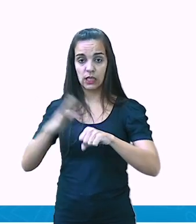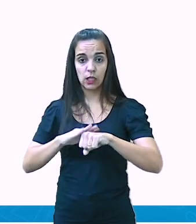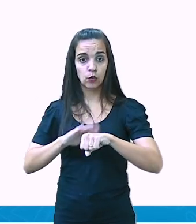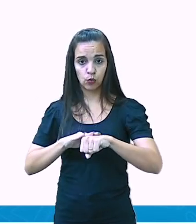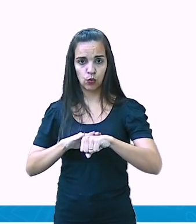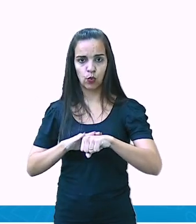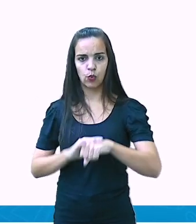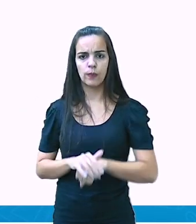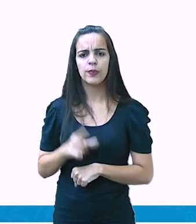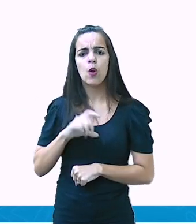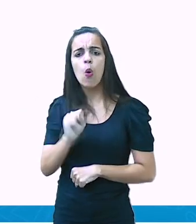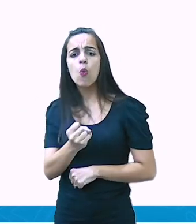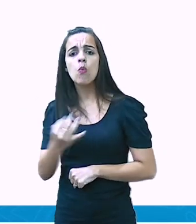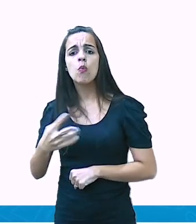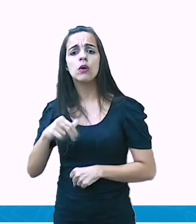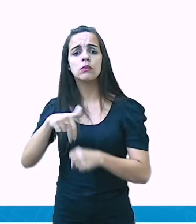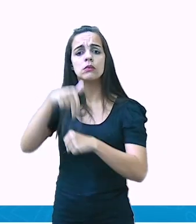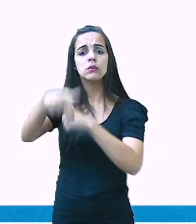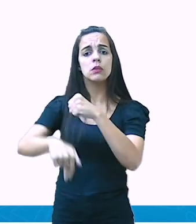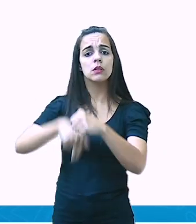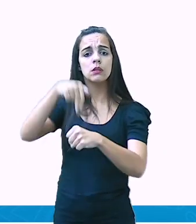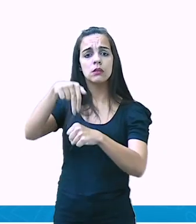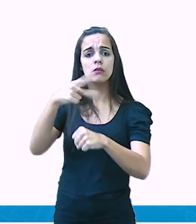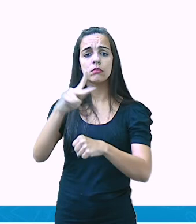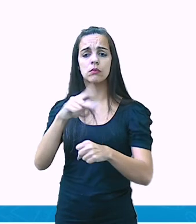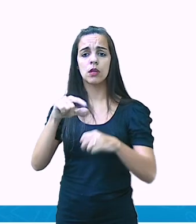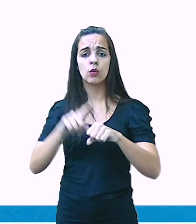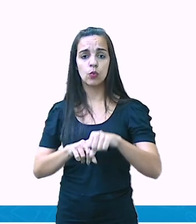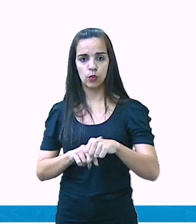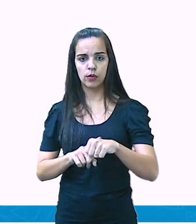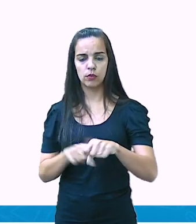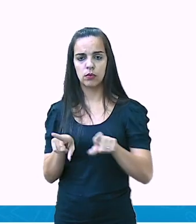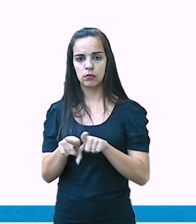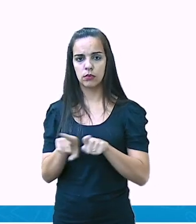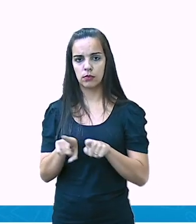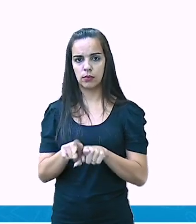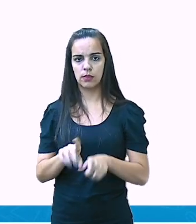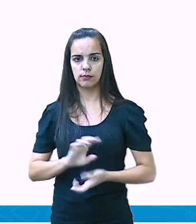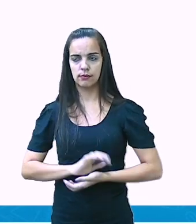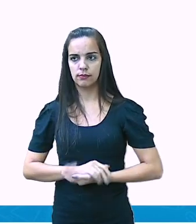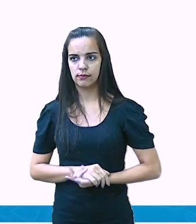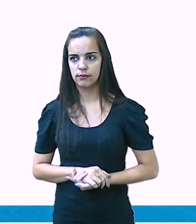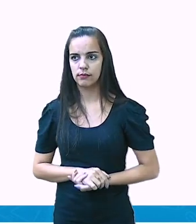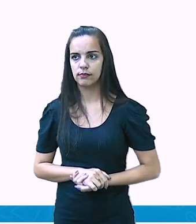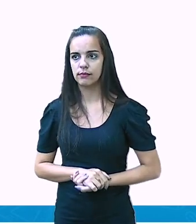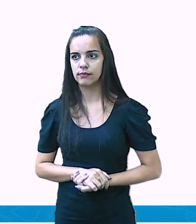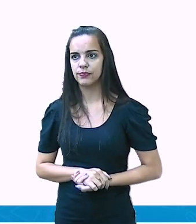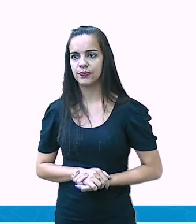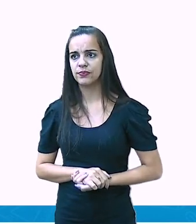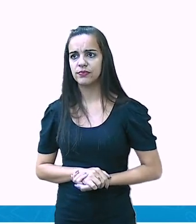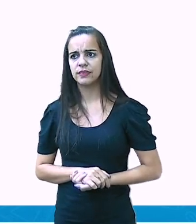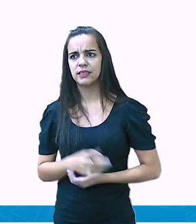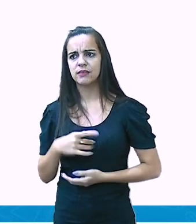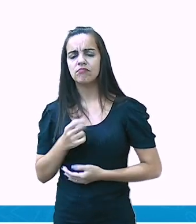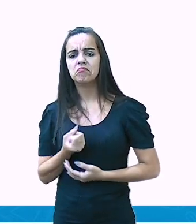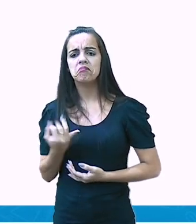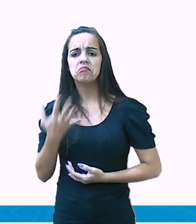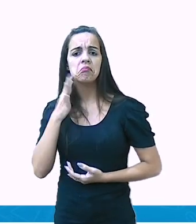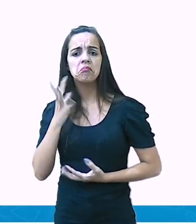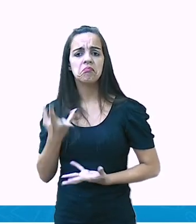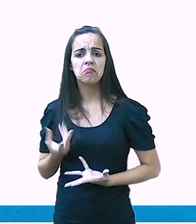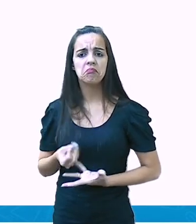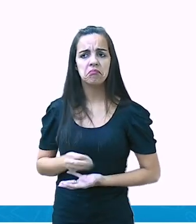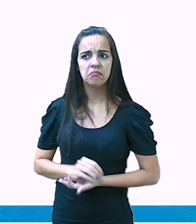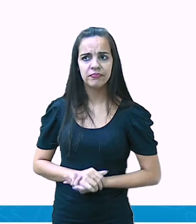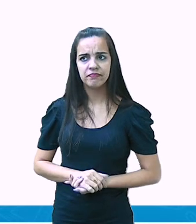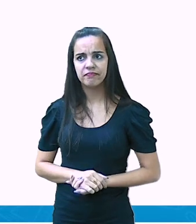tem número de massa igual a 21 e tem número de prótons igual a 10, quantos nêutrons